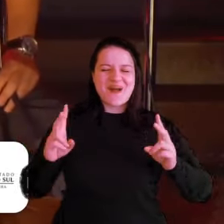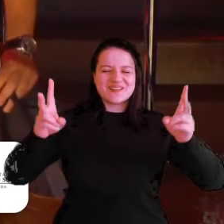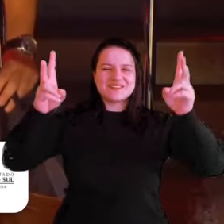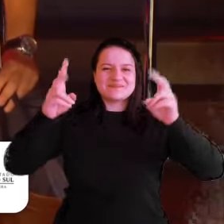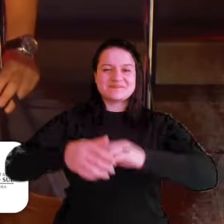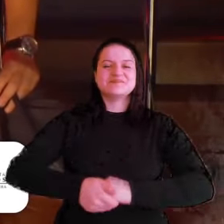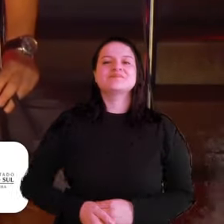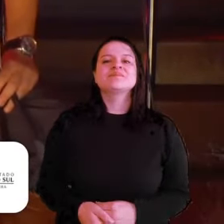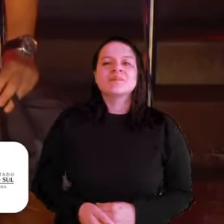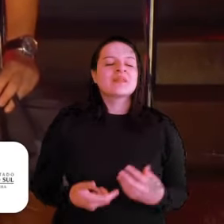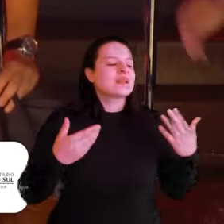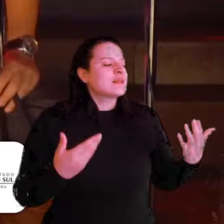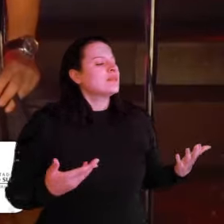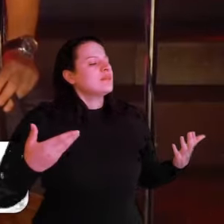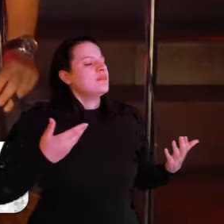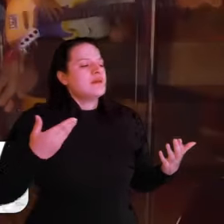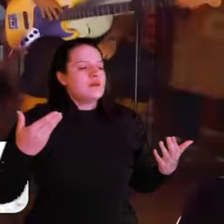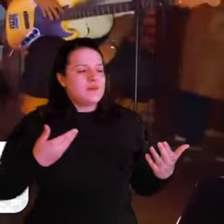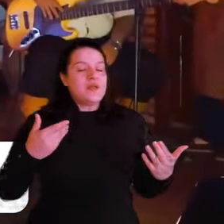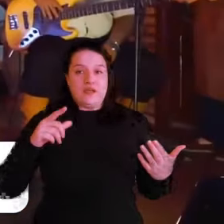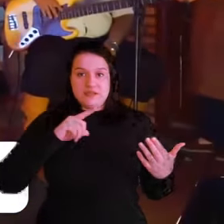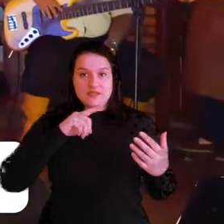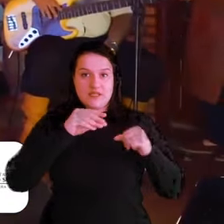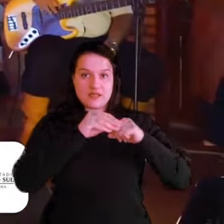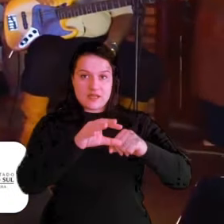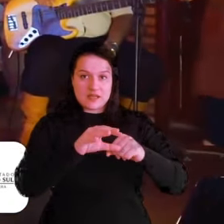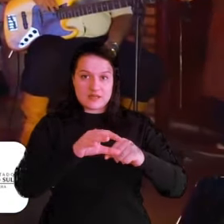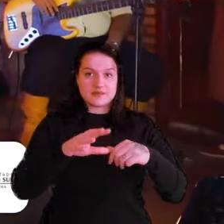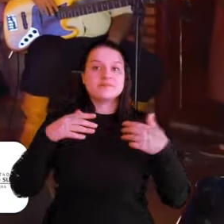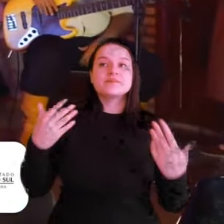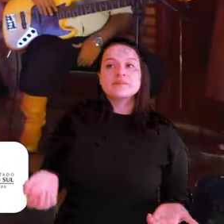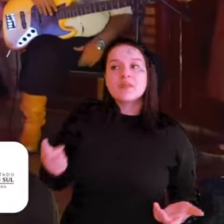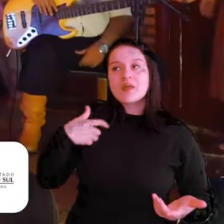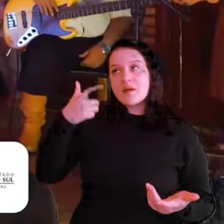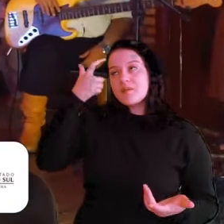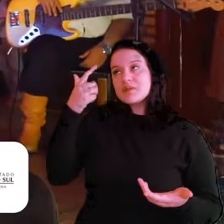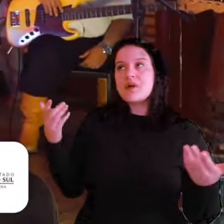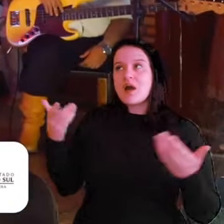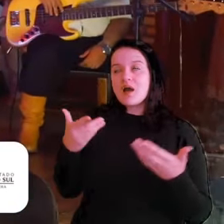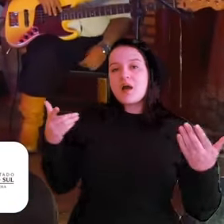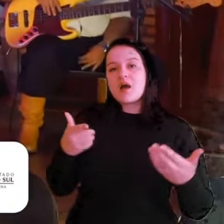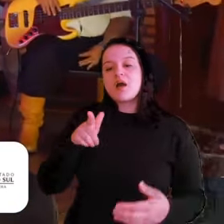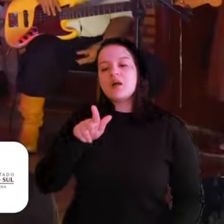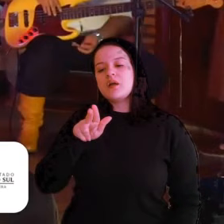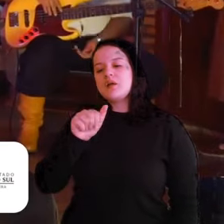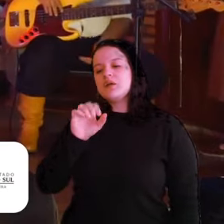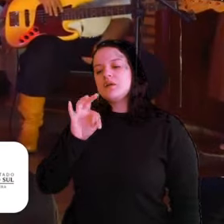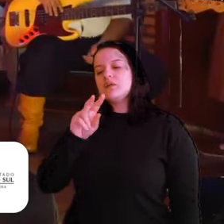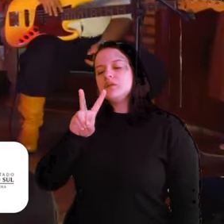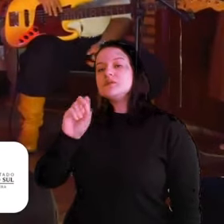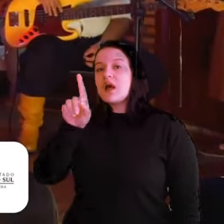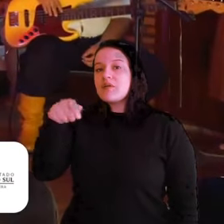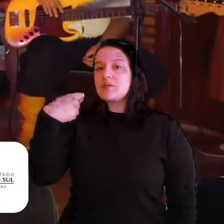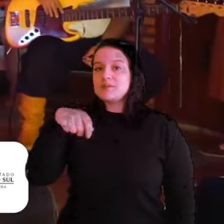lá, vamos pra frente. Mas é logo, meus amigos, eu não tenho porquê. Tem um recadinho de pode falar? Eu penso que agora o Gustavo, que é o